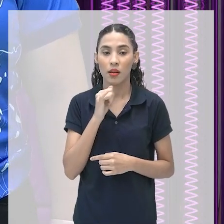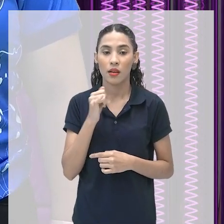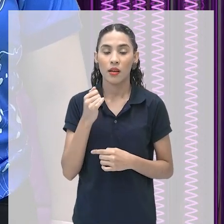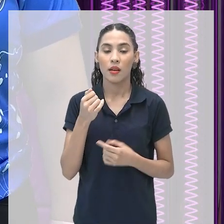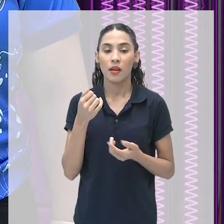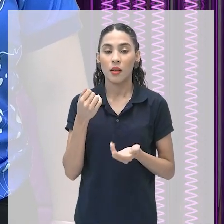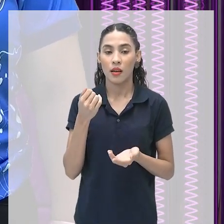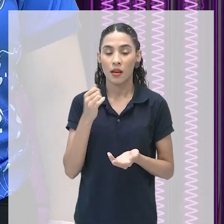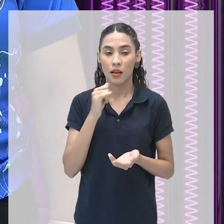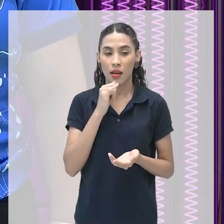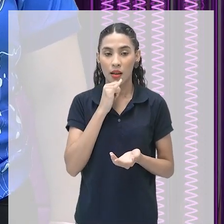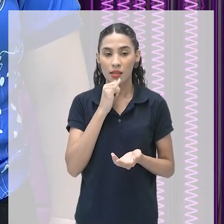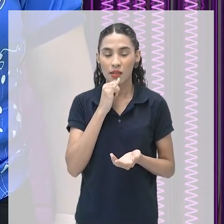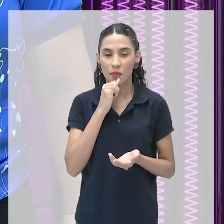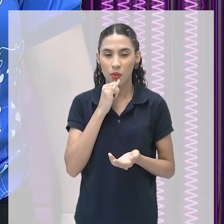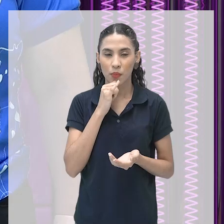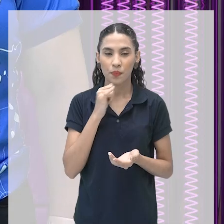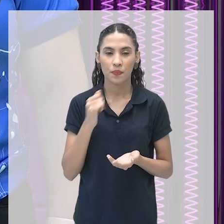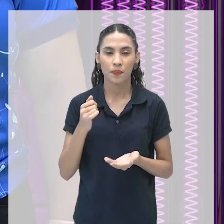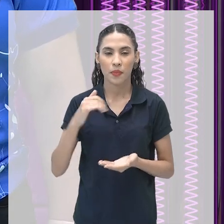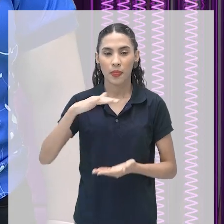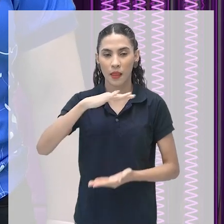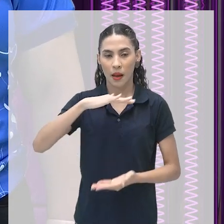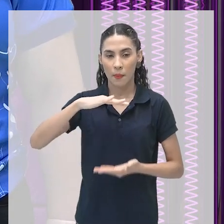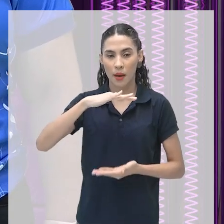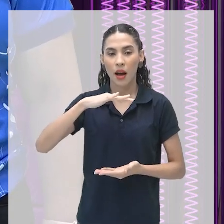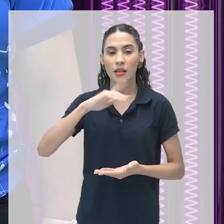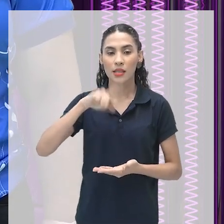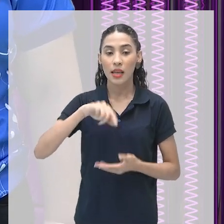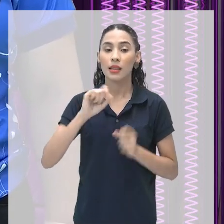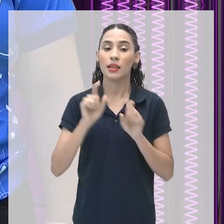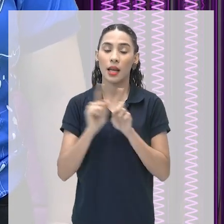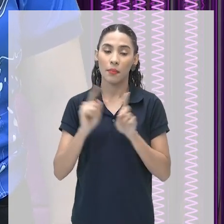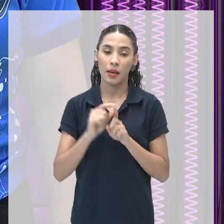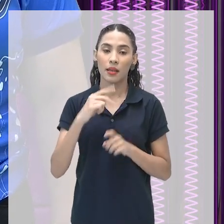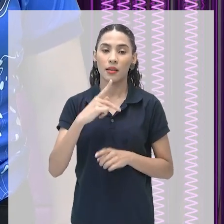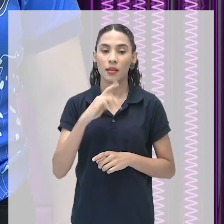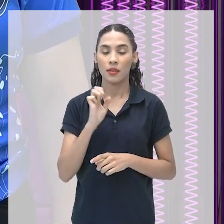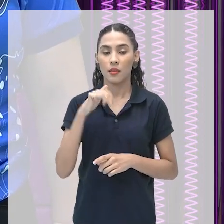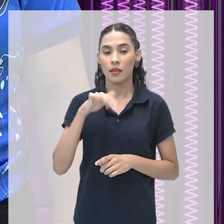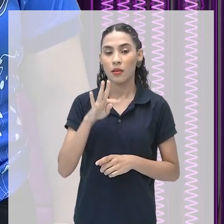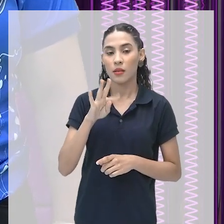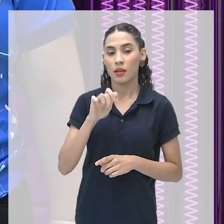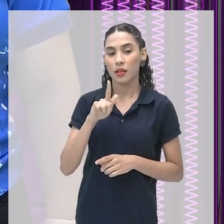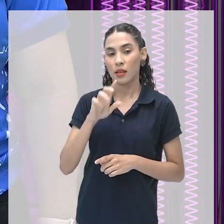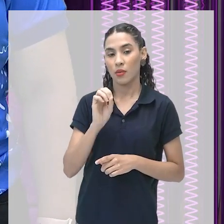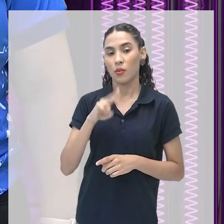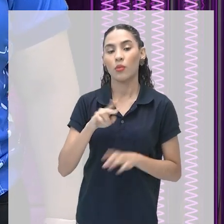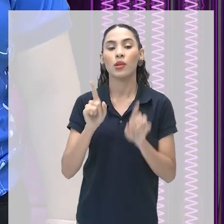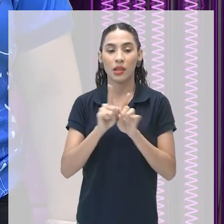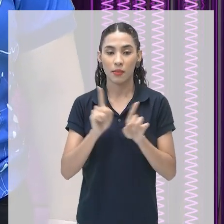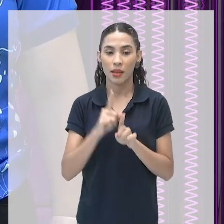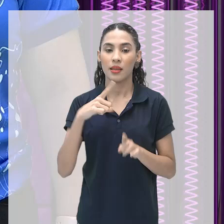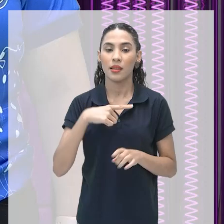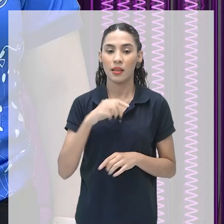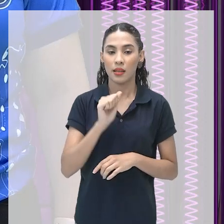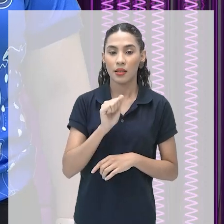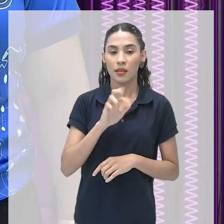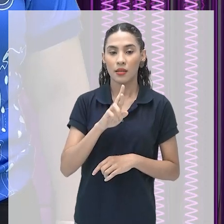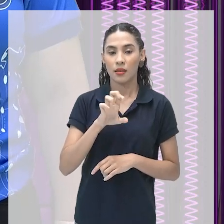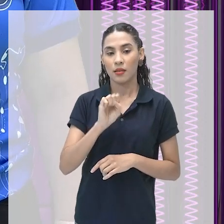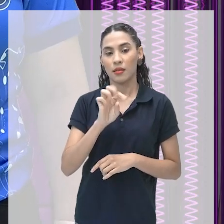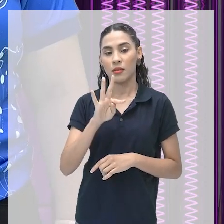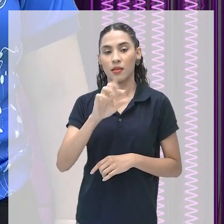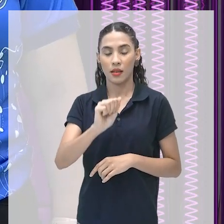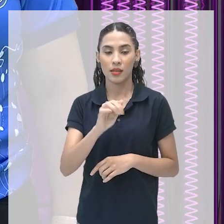por um pentágono. E esse pentágono também tem aresta, né? Esses segmentos de reta aqui que estão formando